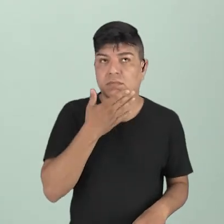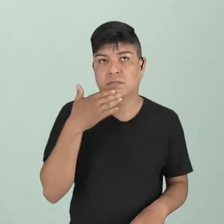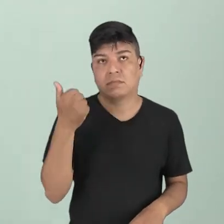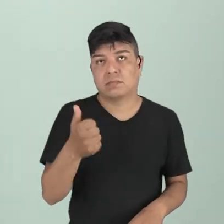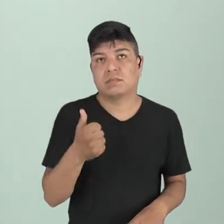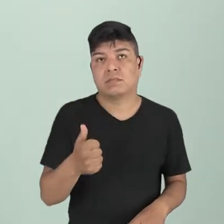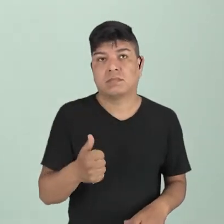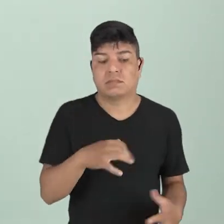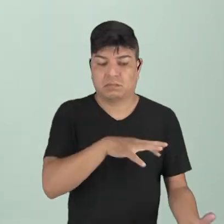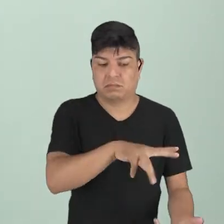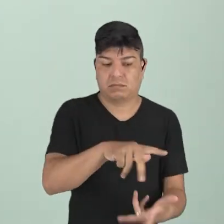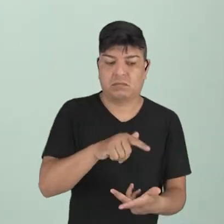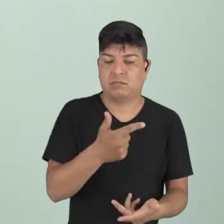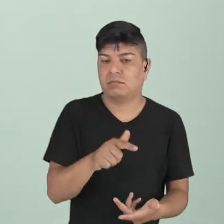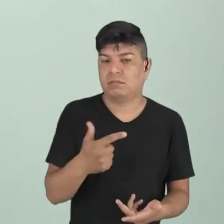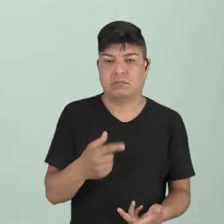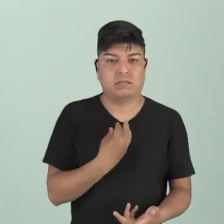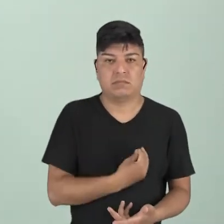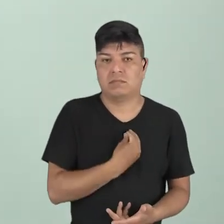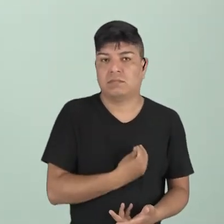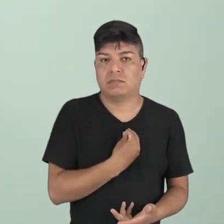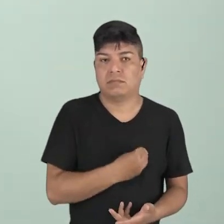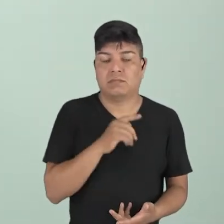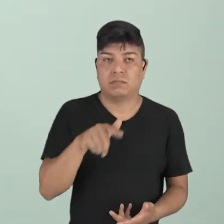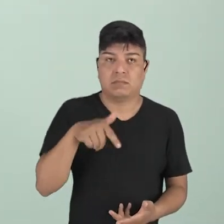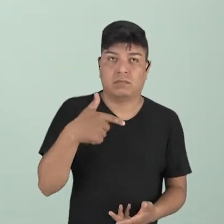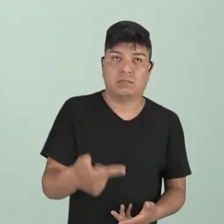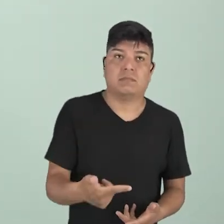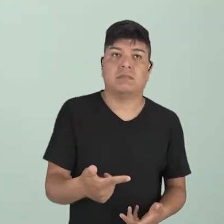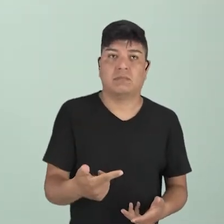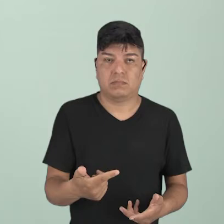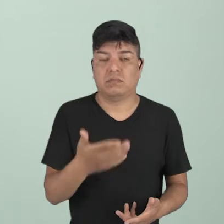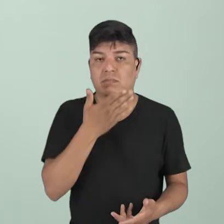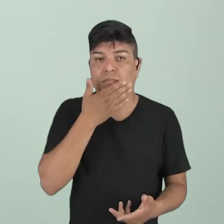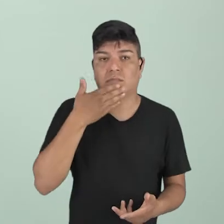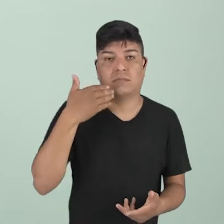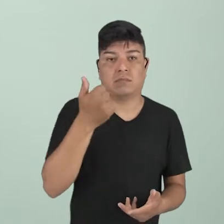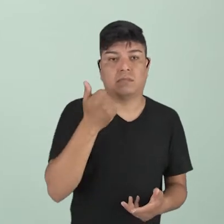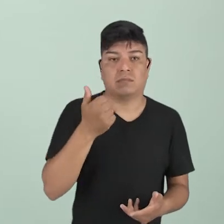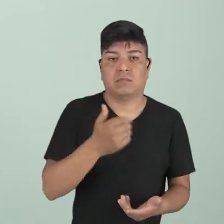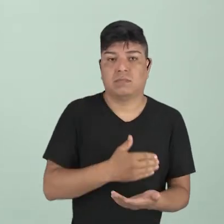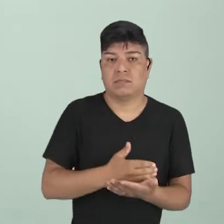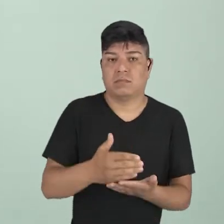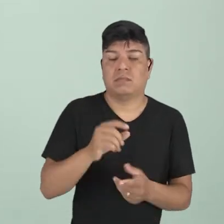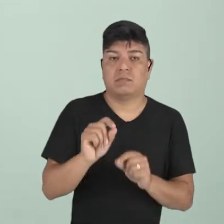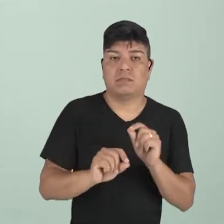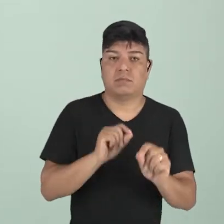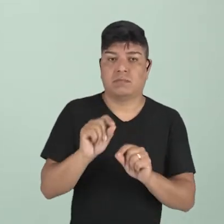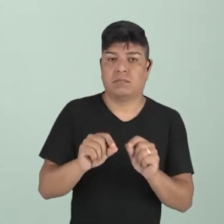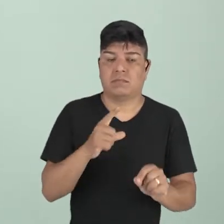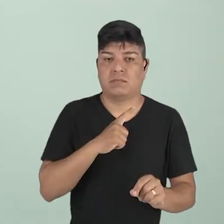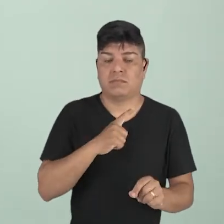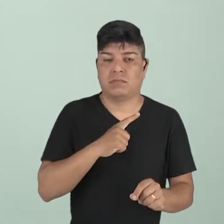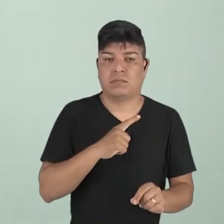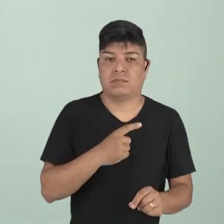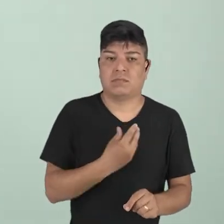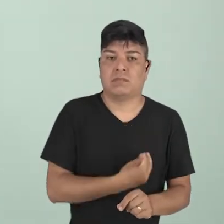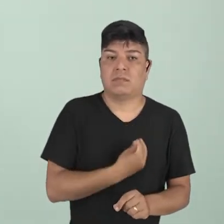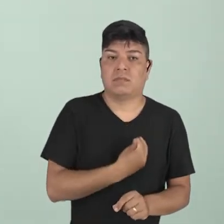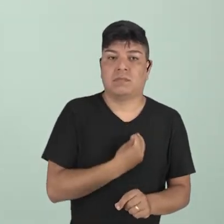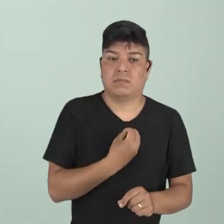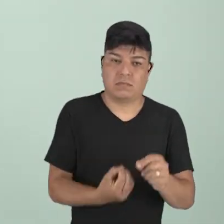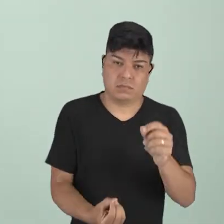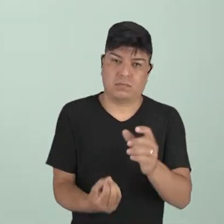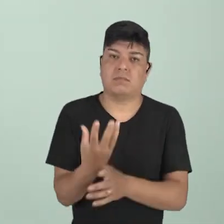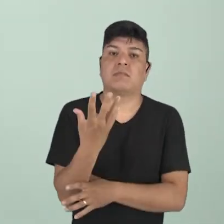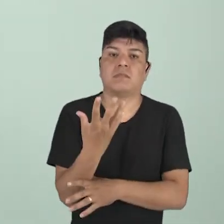resfriamento, a Terra não reunia condições para a vida, e após o resfriamento, né, ela começou a ter ali condições mínimas para o